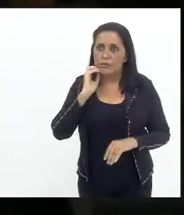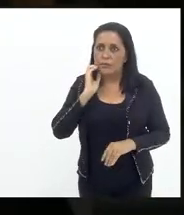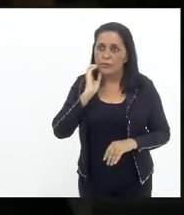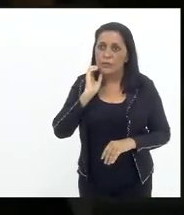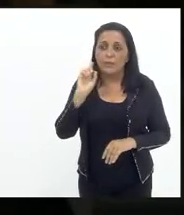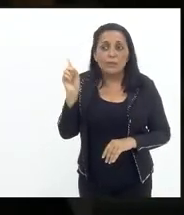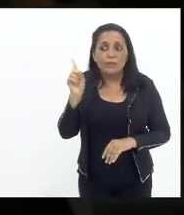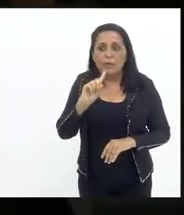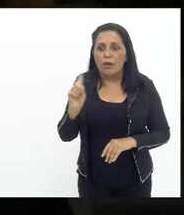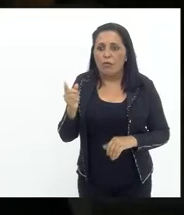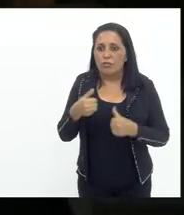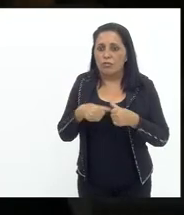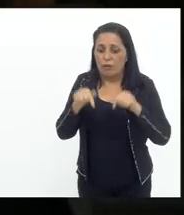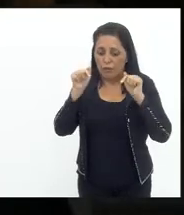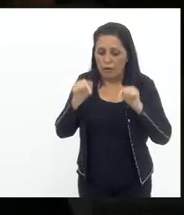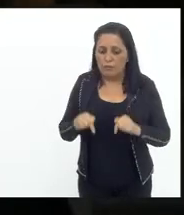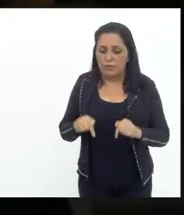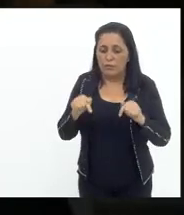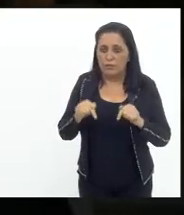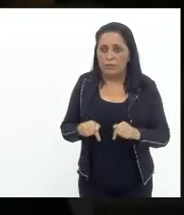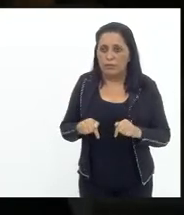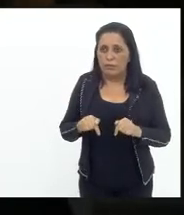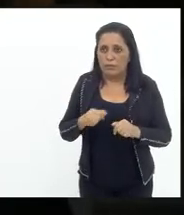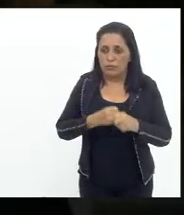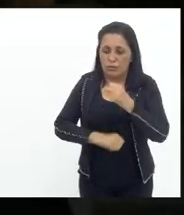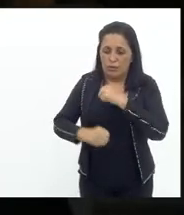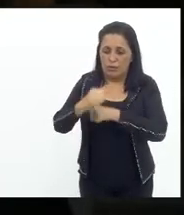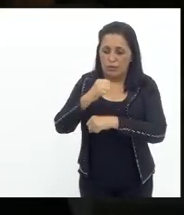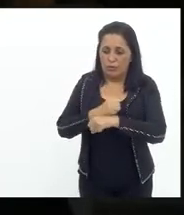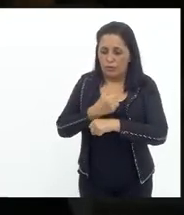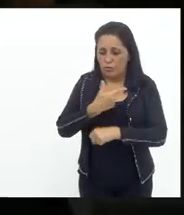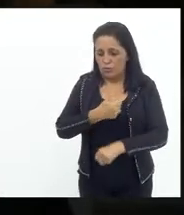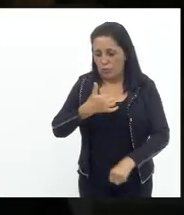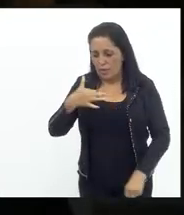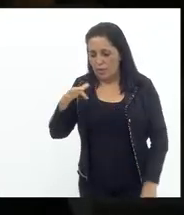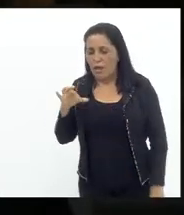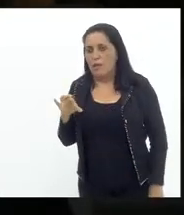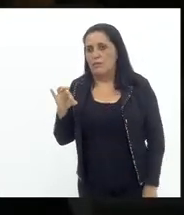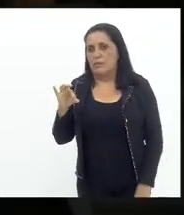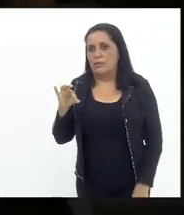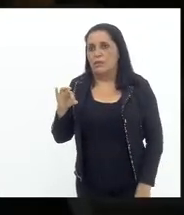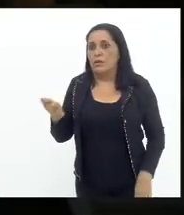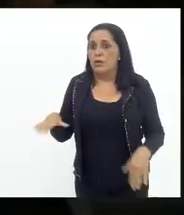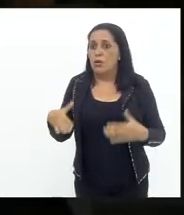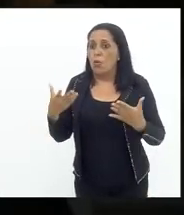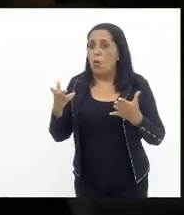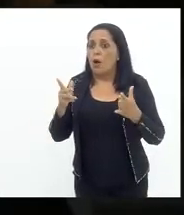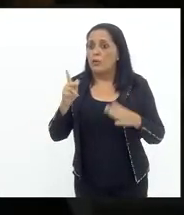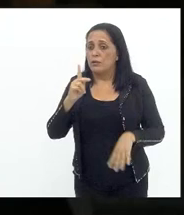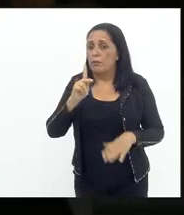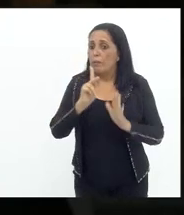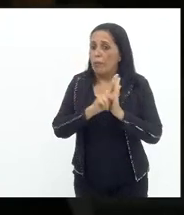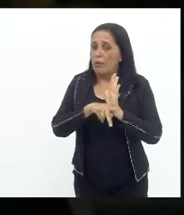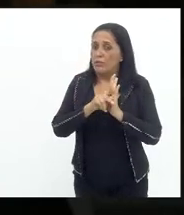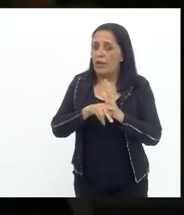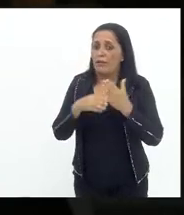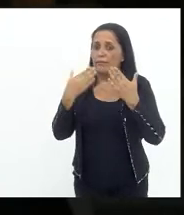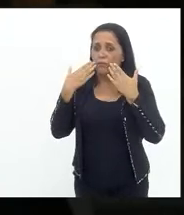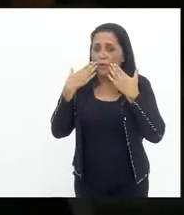não estavam aqui no ano de 2010, quando esse projeto foi